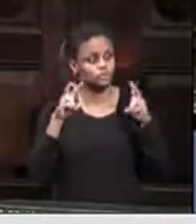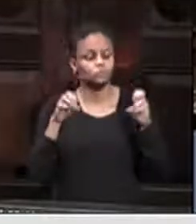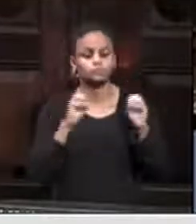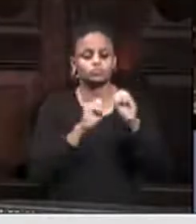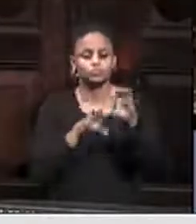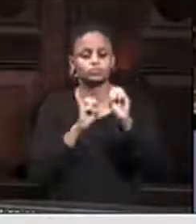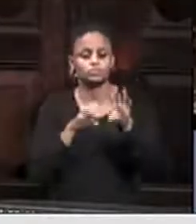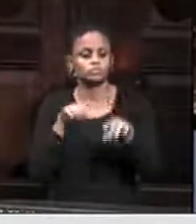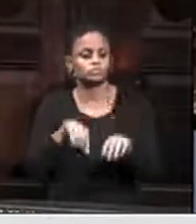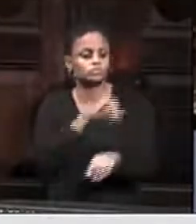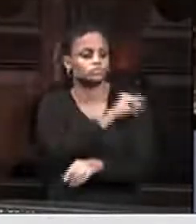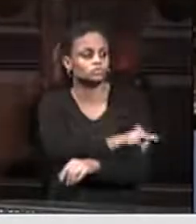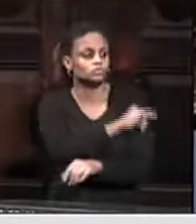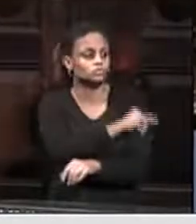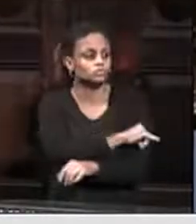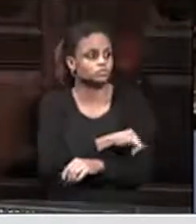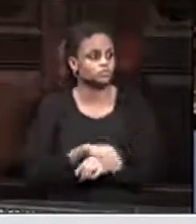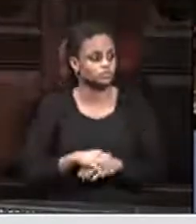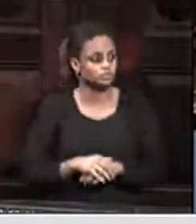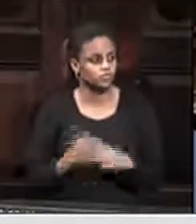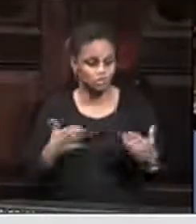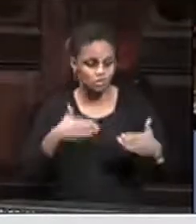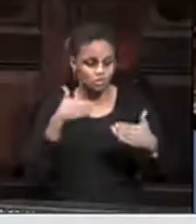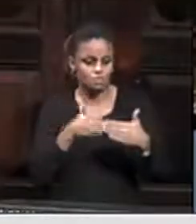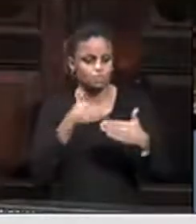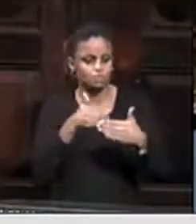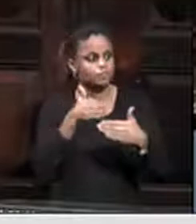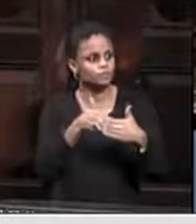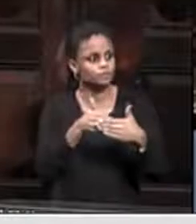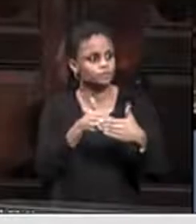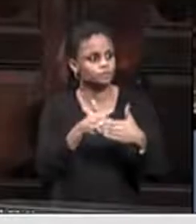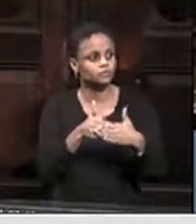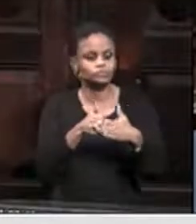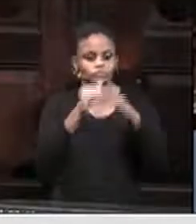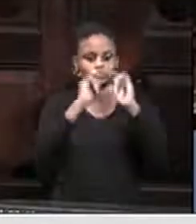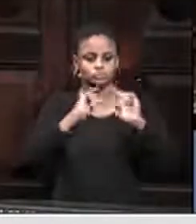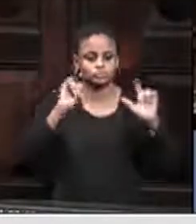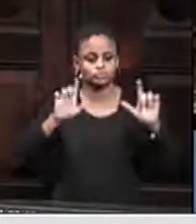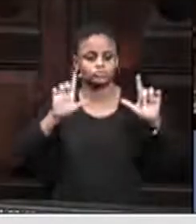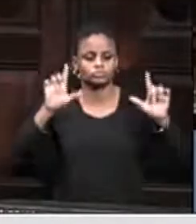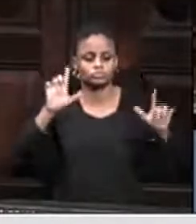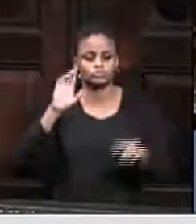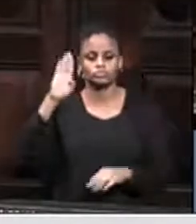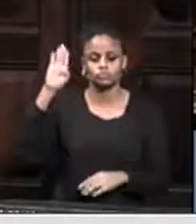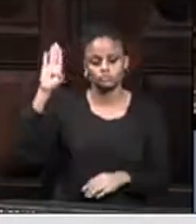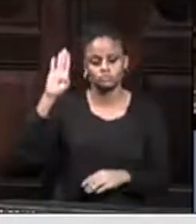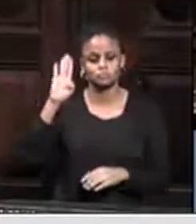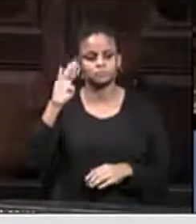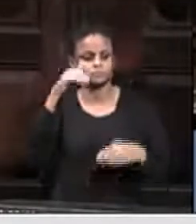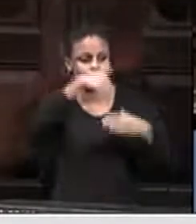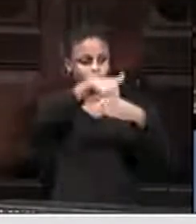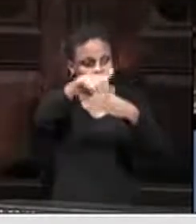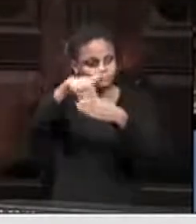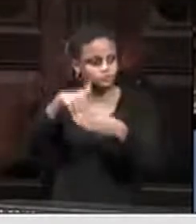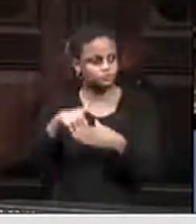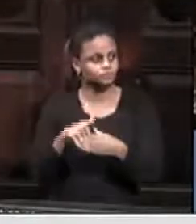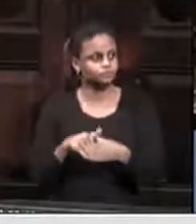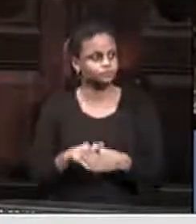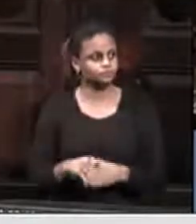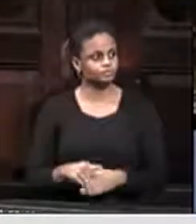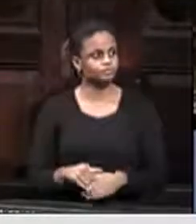Rio de Janeiro, agora que estamos nos aproximando da campanha eleitoral, e os candidatos de modo geral,